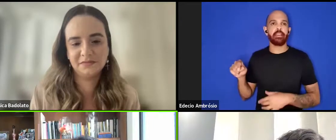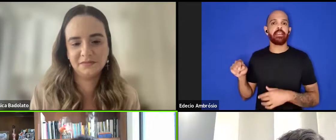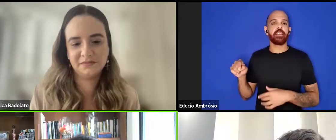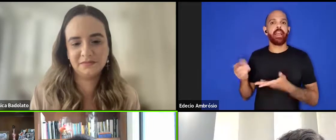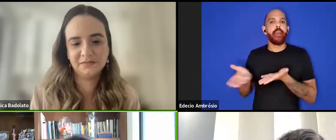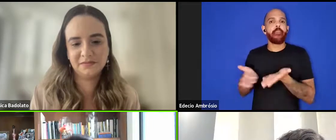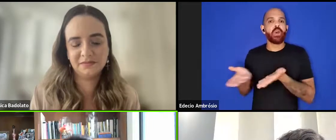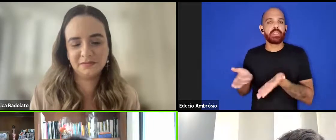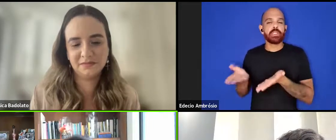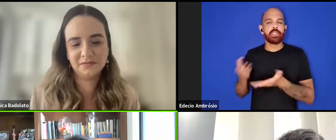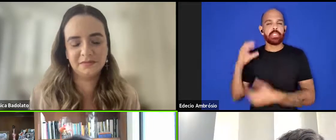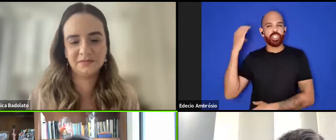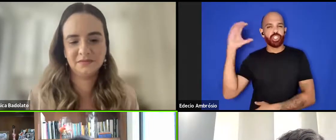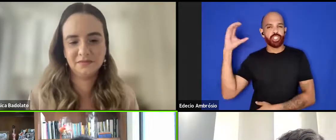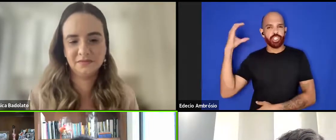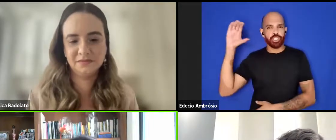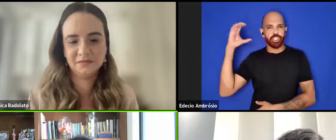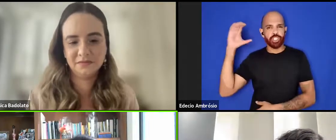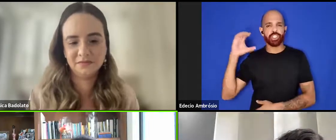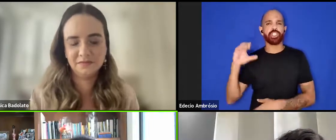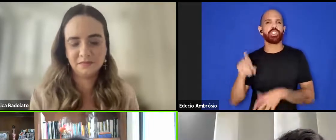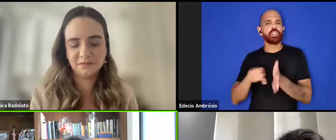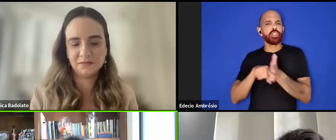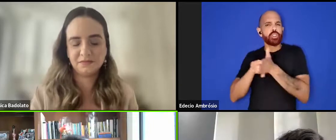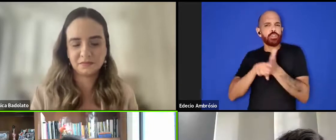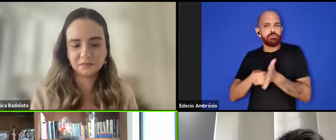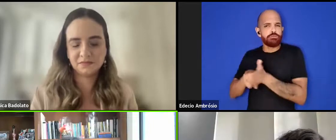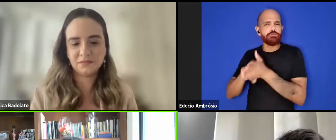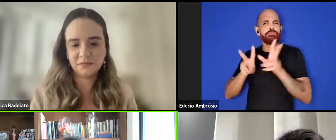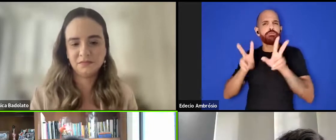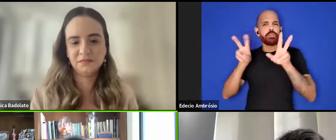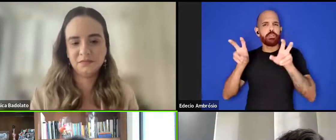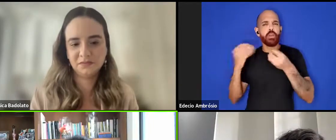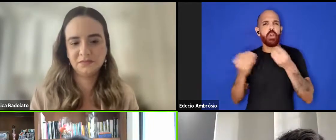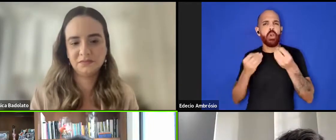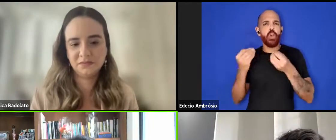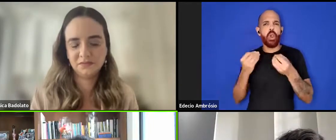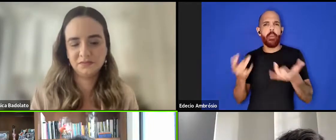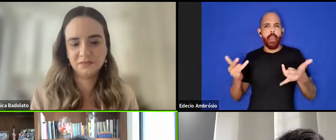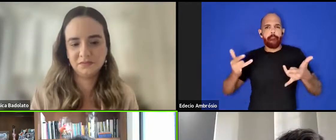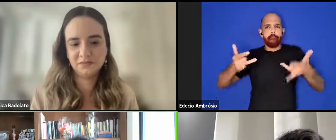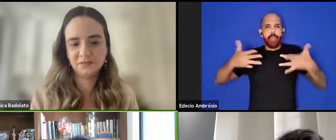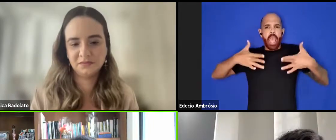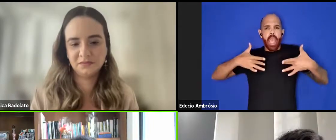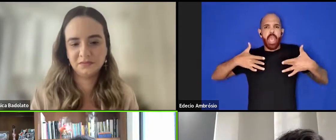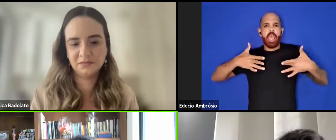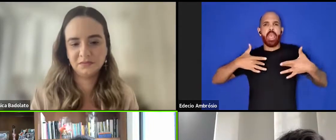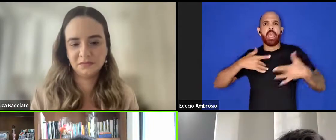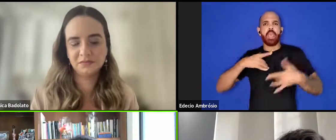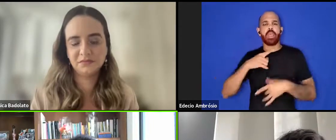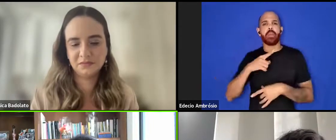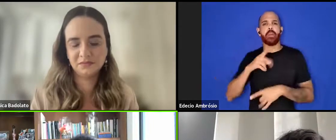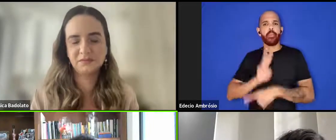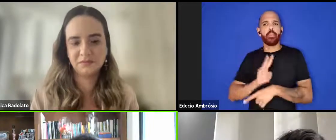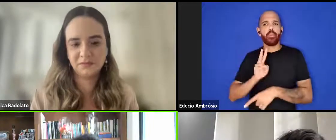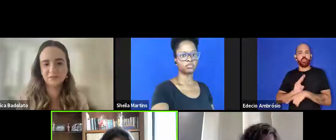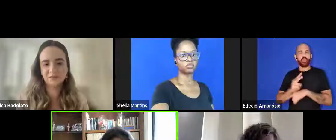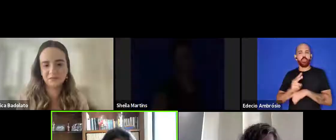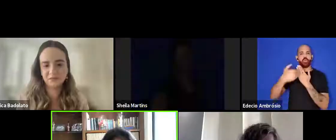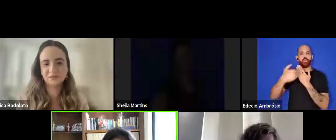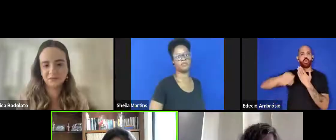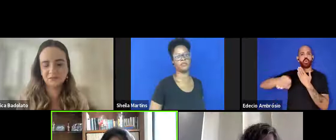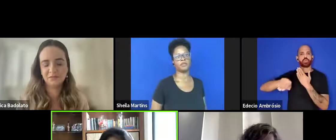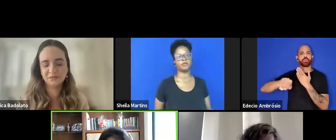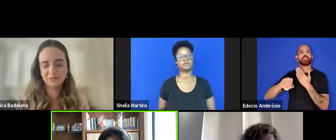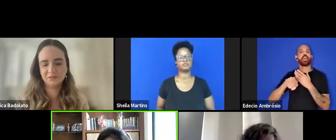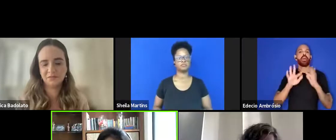né, científica, né, no estudo dessa questão da memória imunológica, né, nas famílias crianças que foram acometidas por